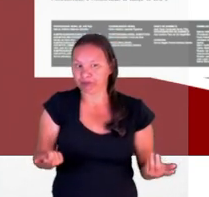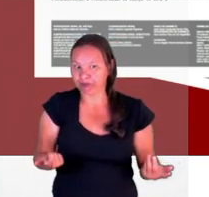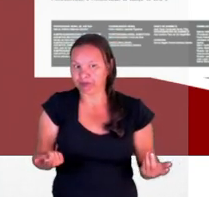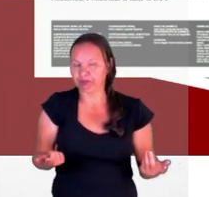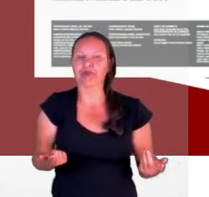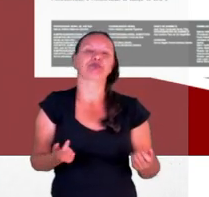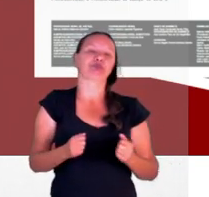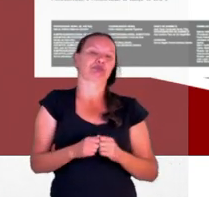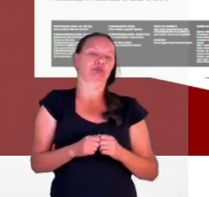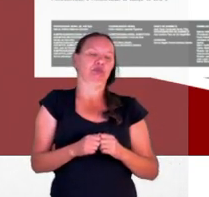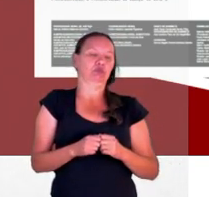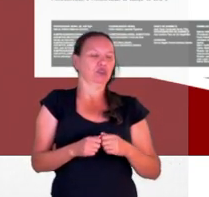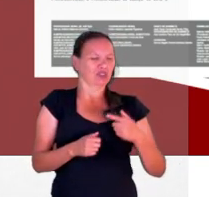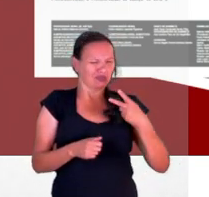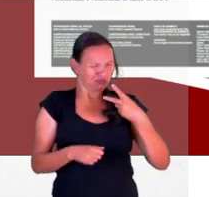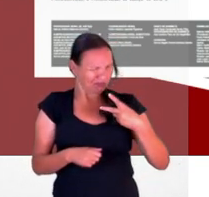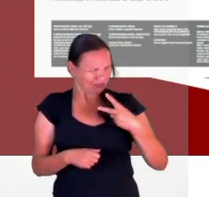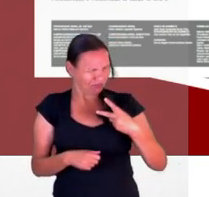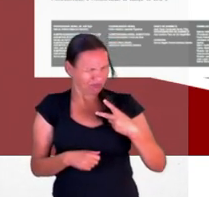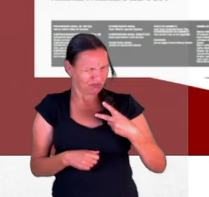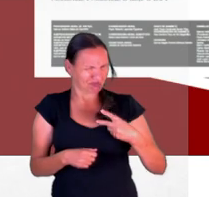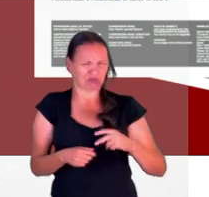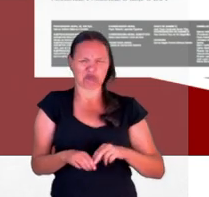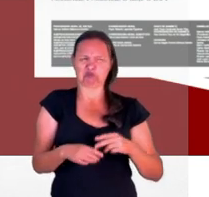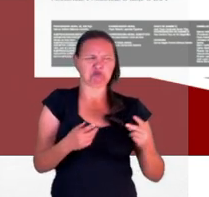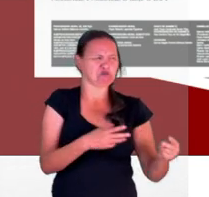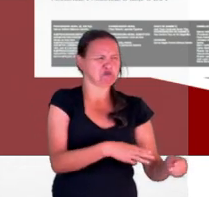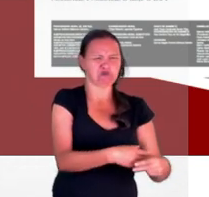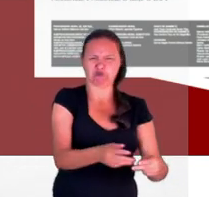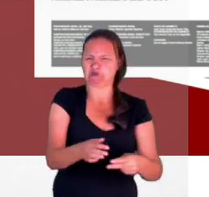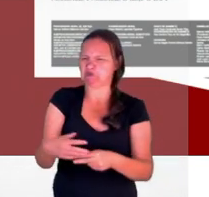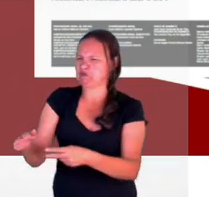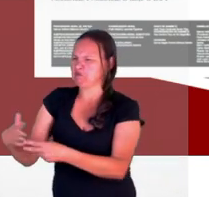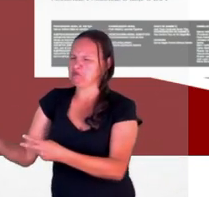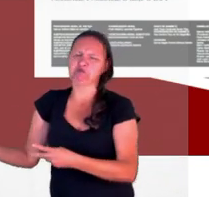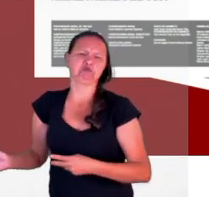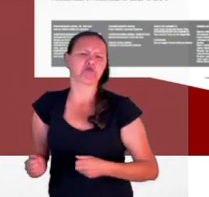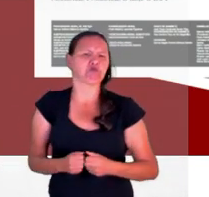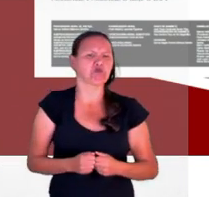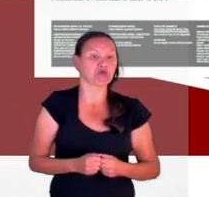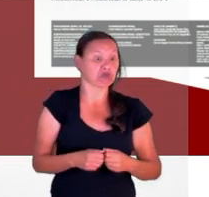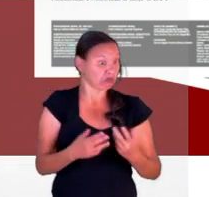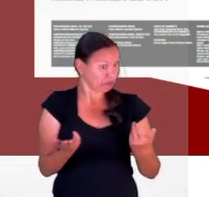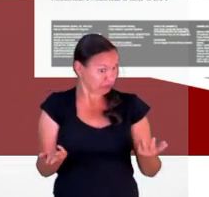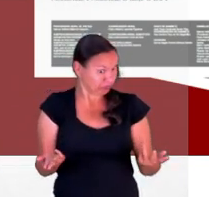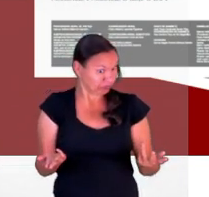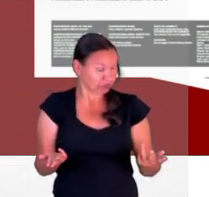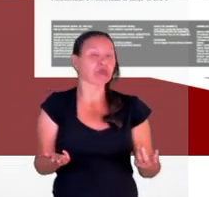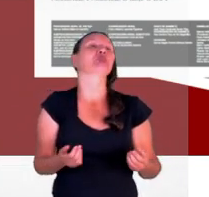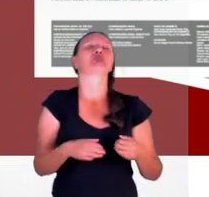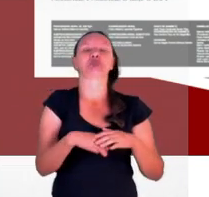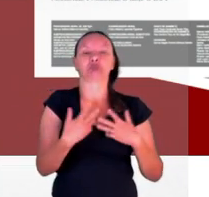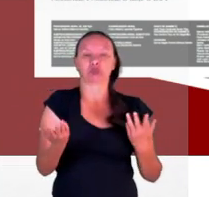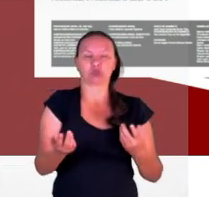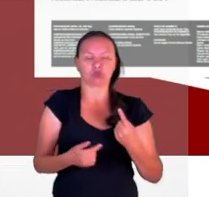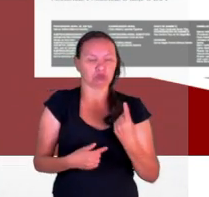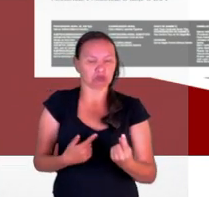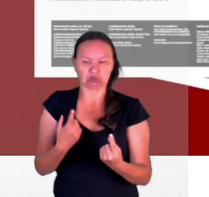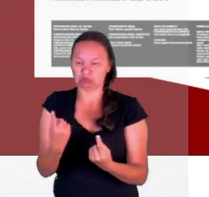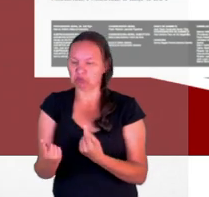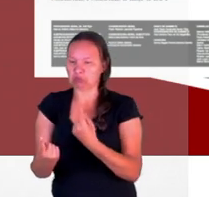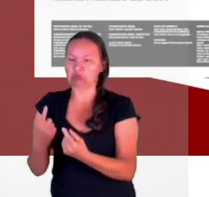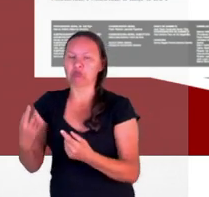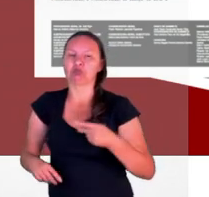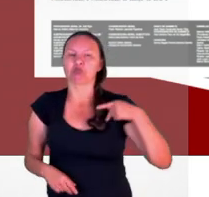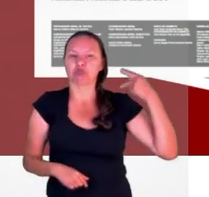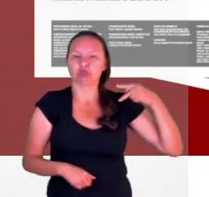muito secundada e fica mercê desse desse Dogma né que é promotor